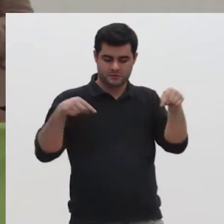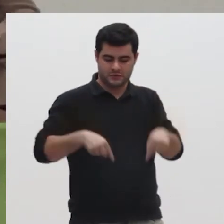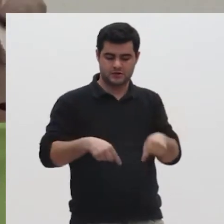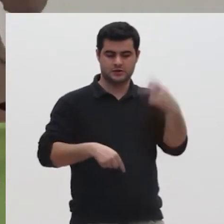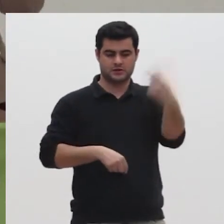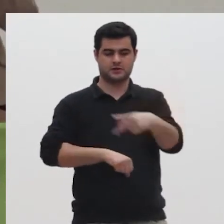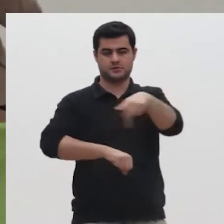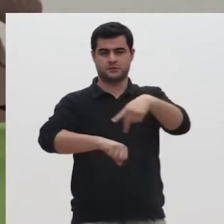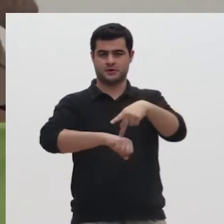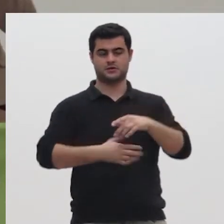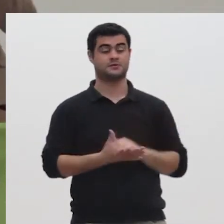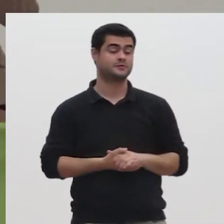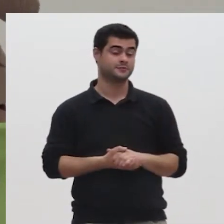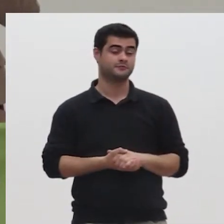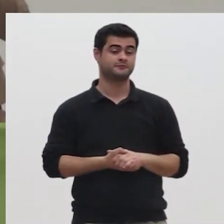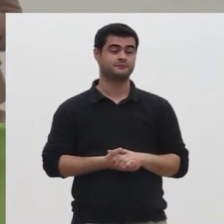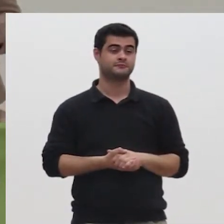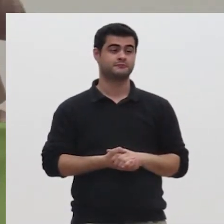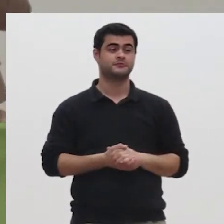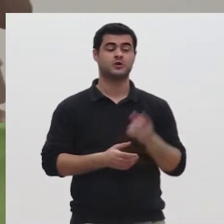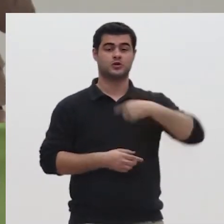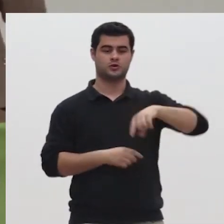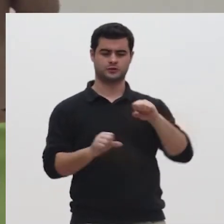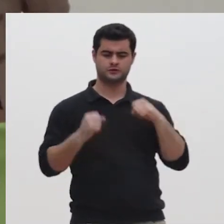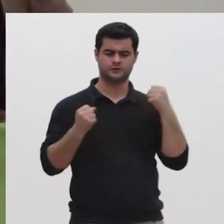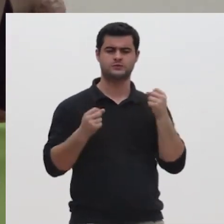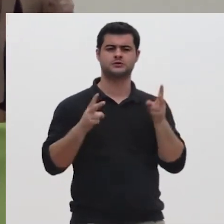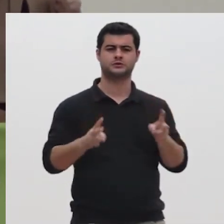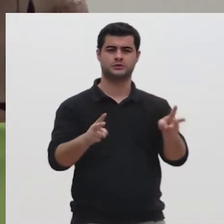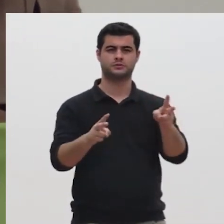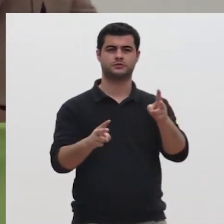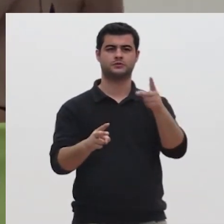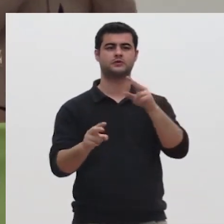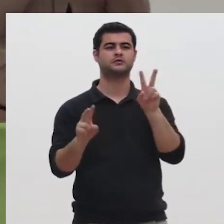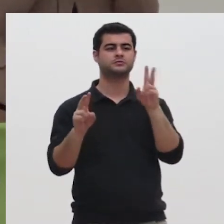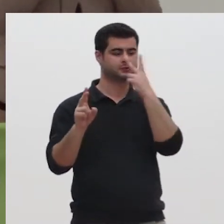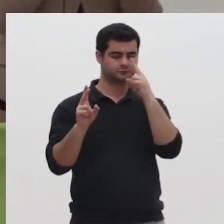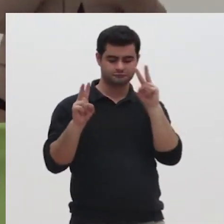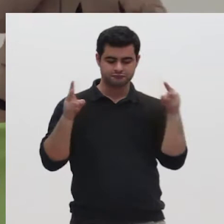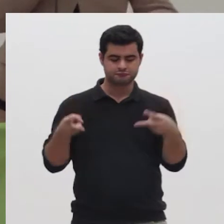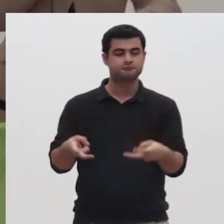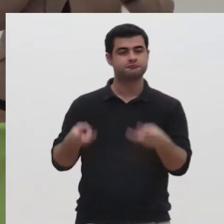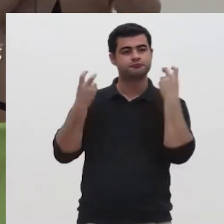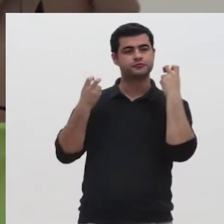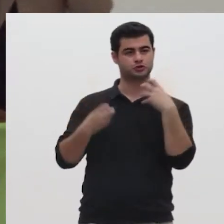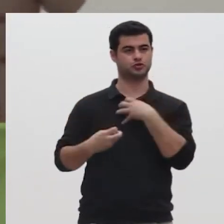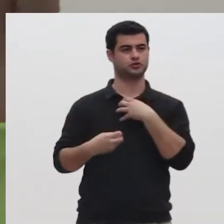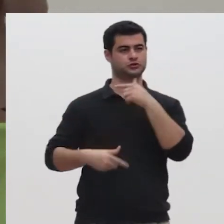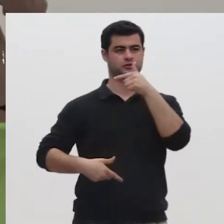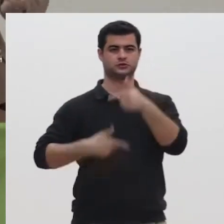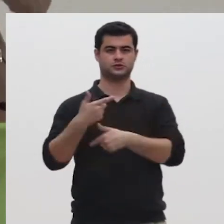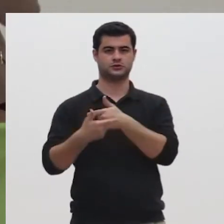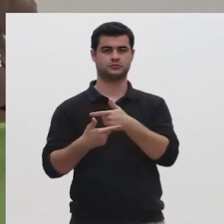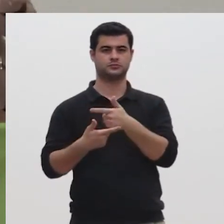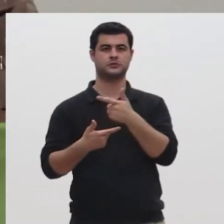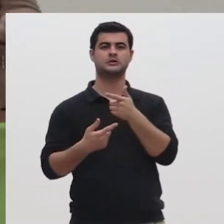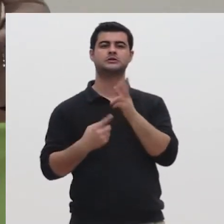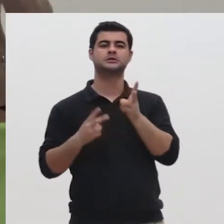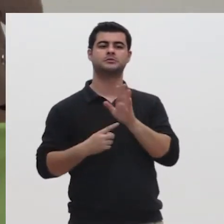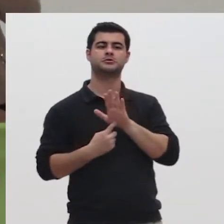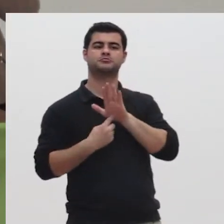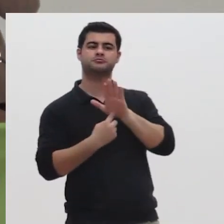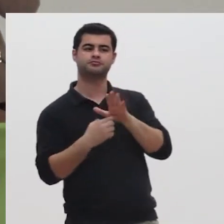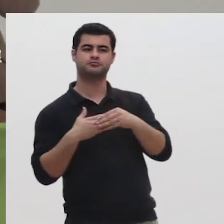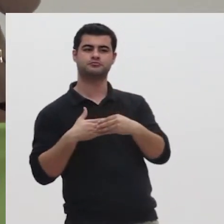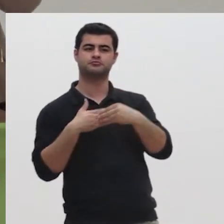país. E nós trabalhamos sempre de uma forma, quem me conhece, trabalho de uma forma sempre com diálogo,